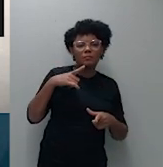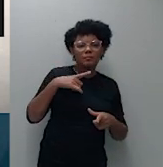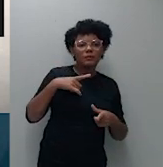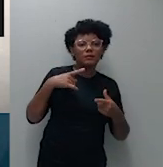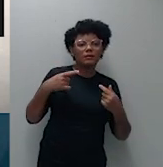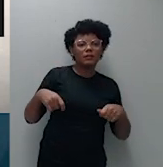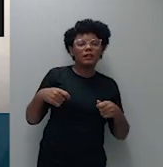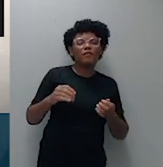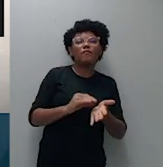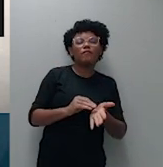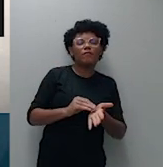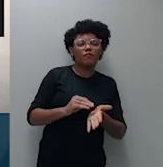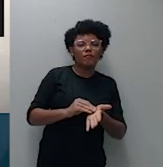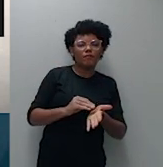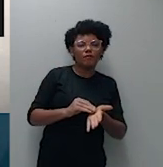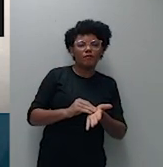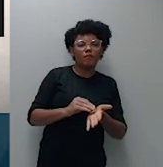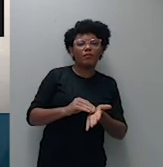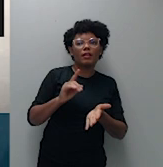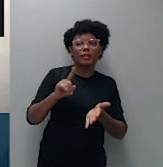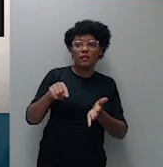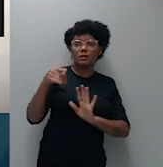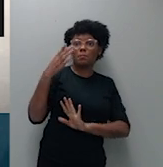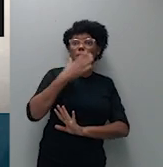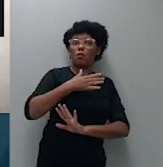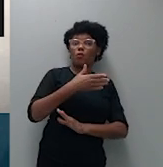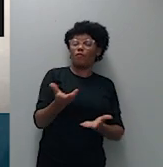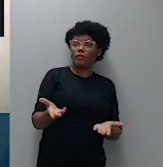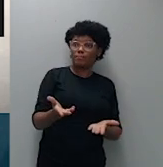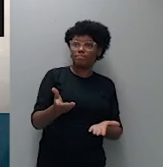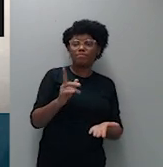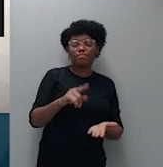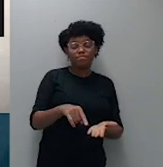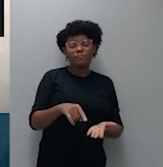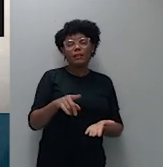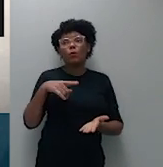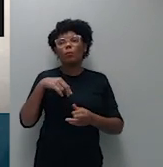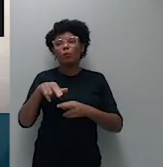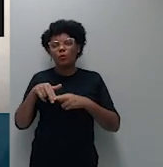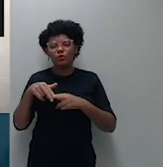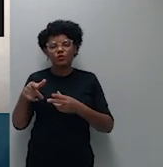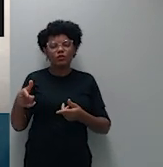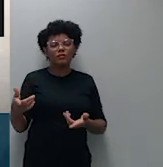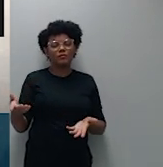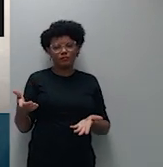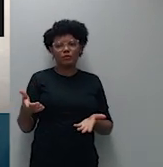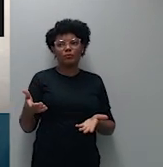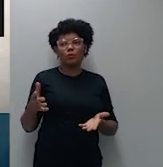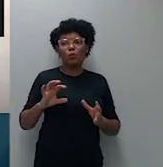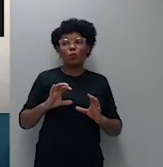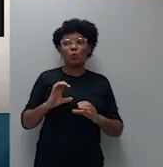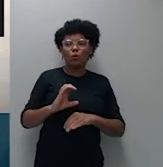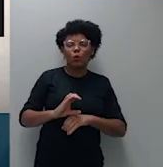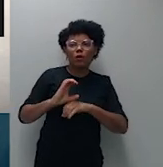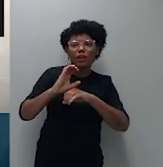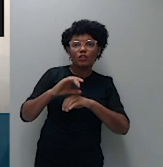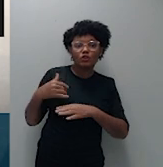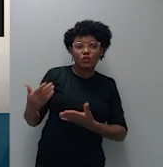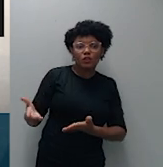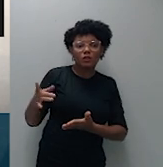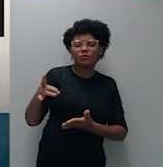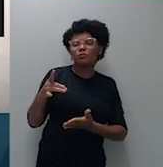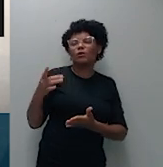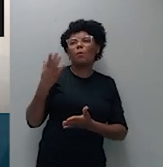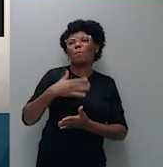seria necessariamente a falta dessa comprovação Ou seja a razão pela qual colegiado entendeu